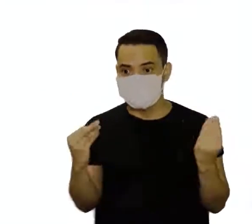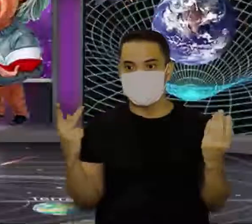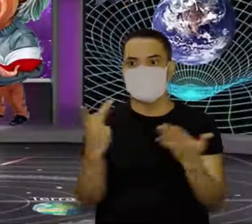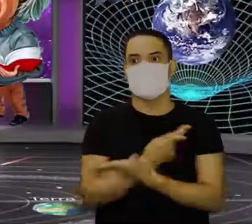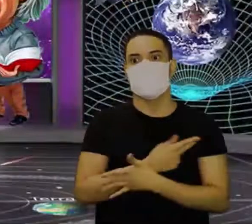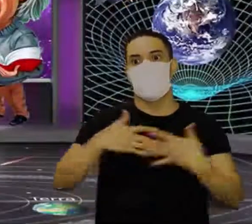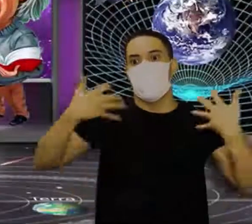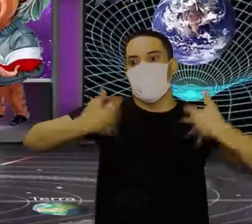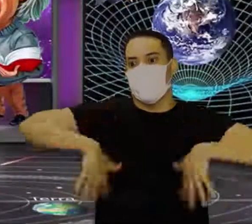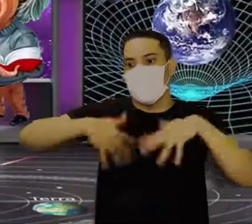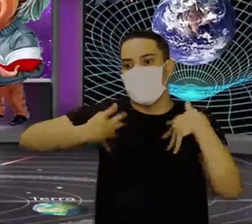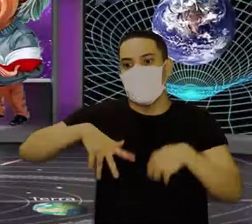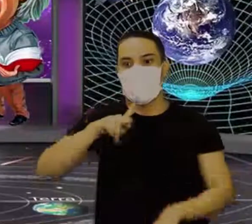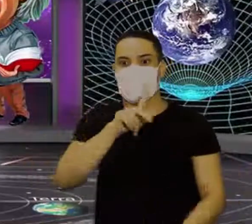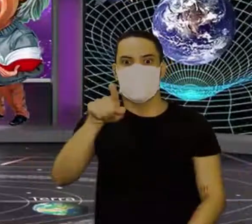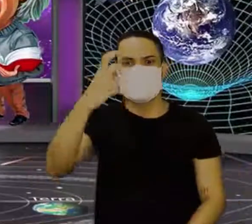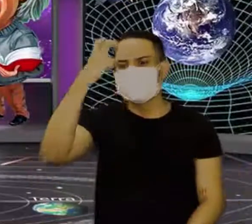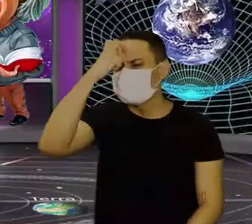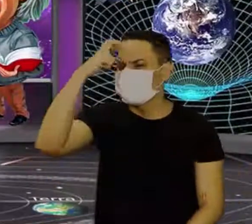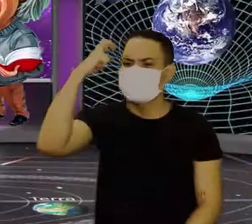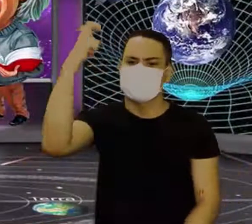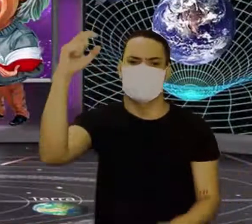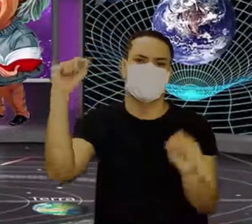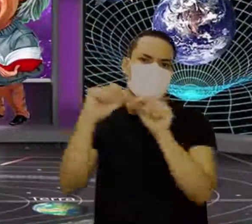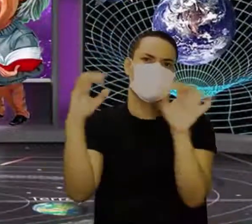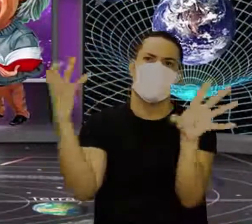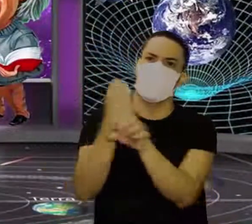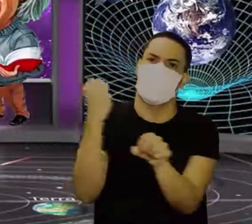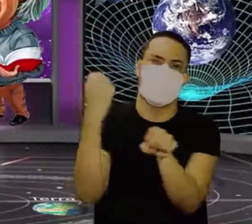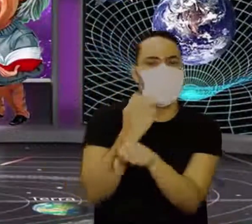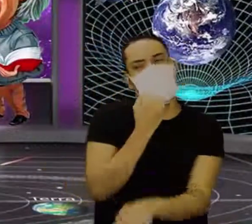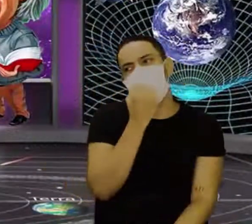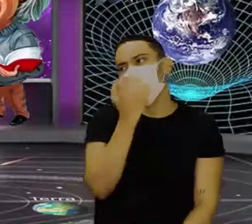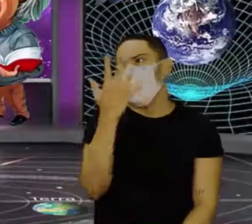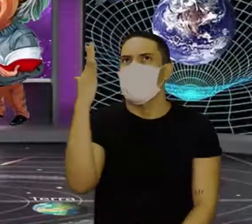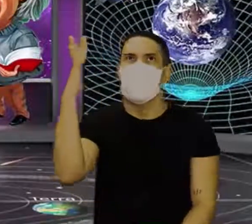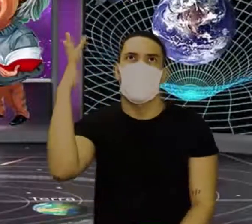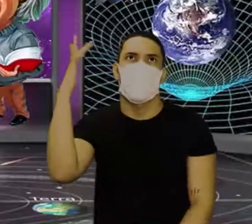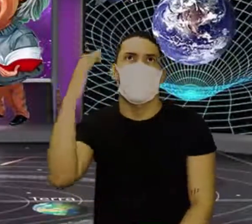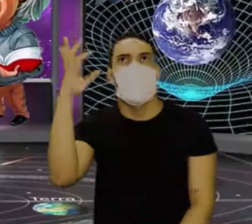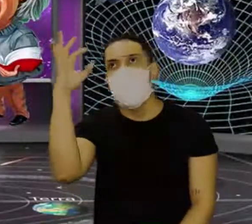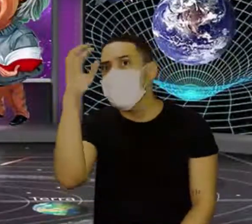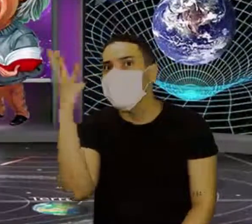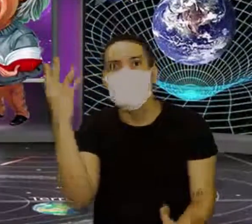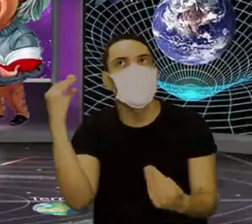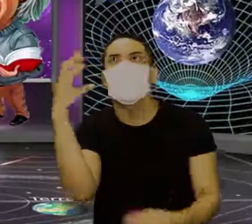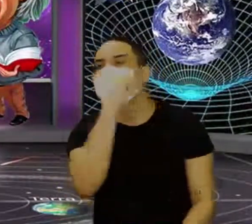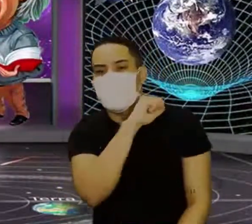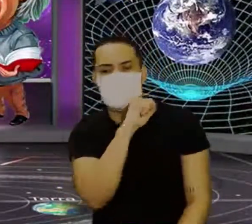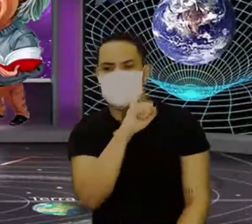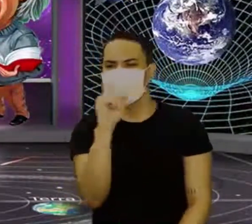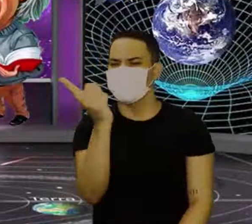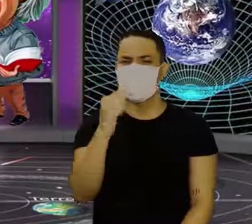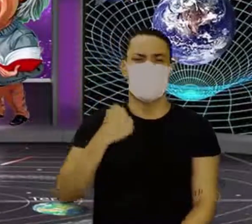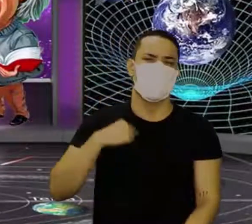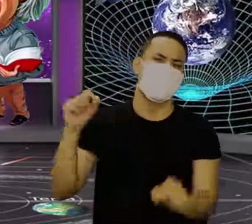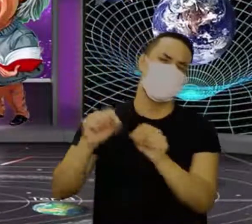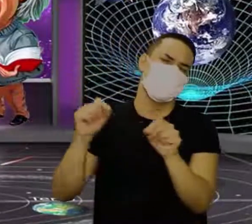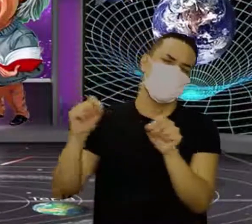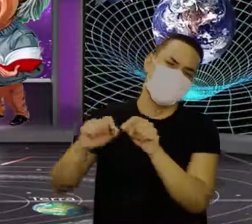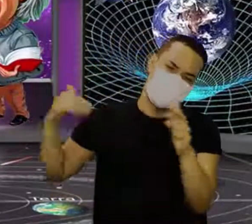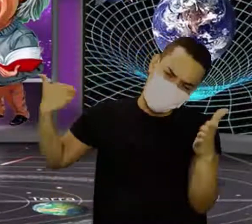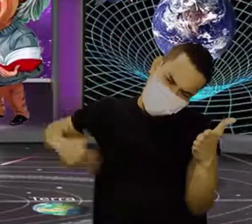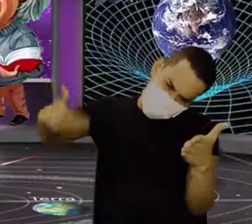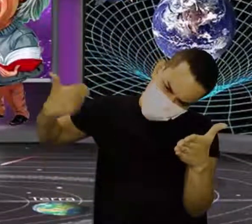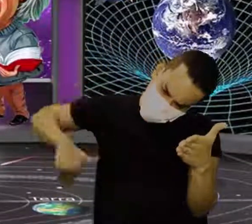fala, nossa, professor, o senhor é muito inteligente, o senhor faz contas rápidas. Não é que eu faço conta rápida, é porque eu já fiz muito. Eu já